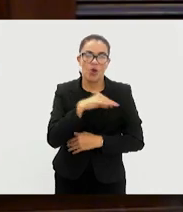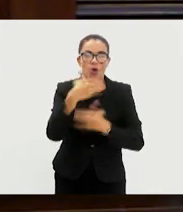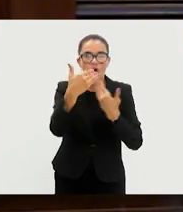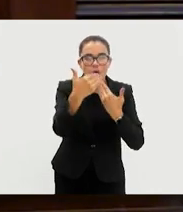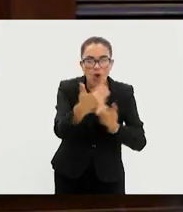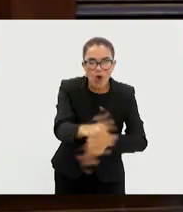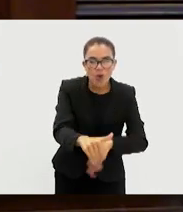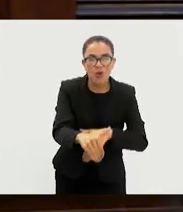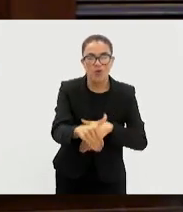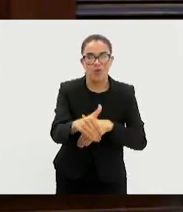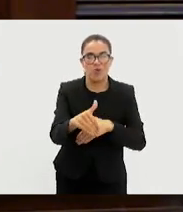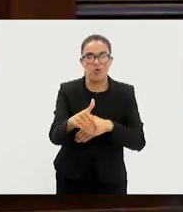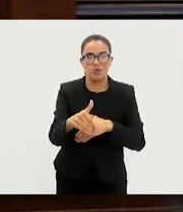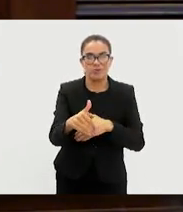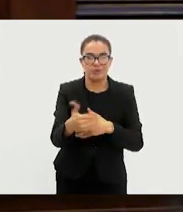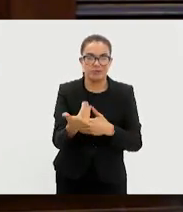público,